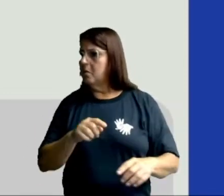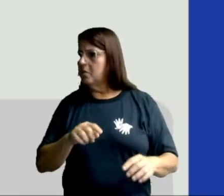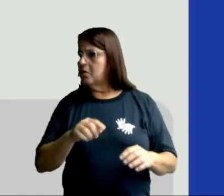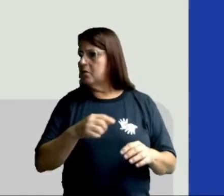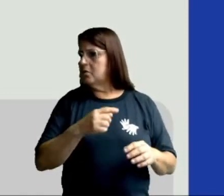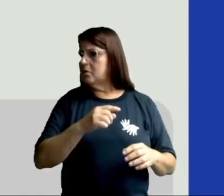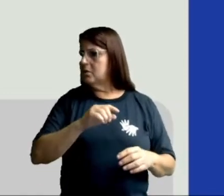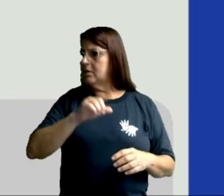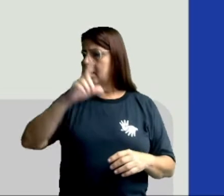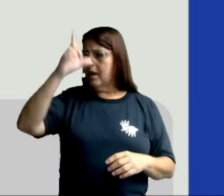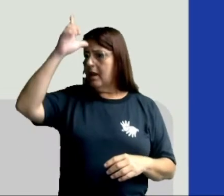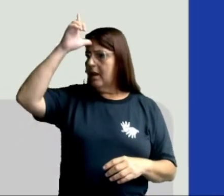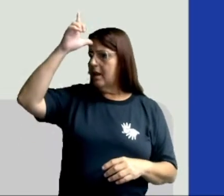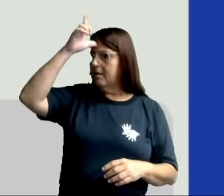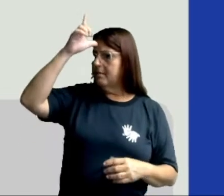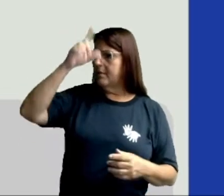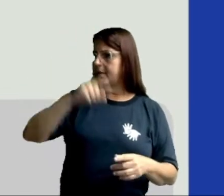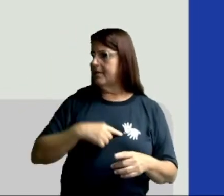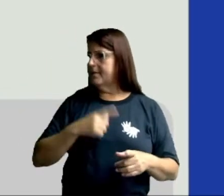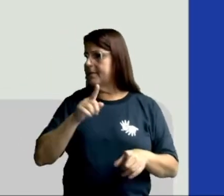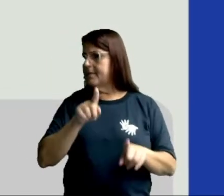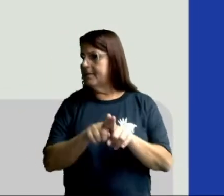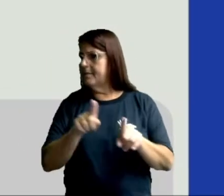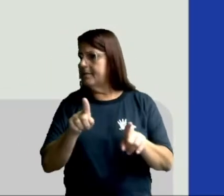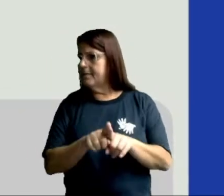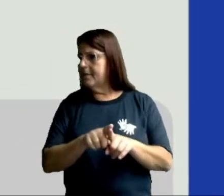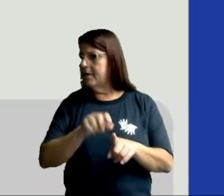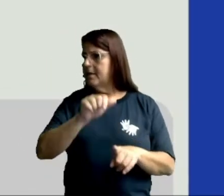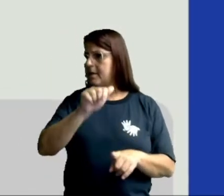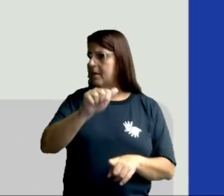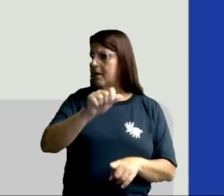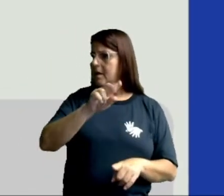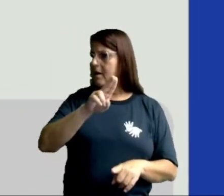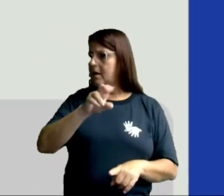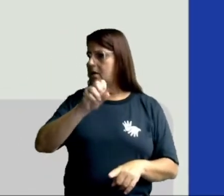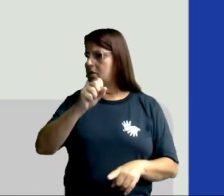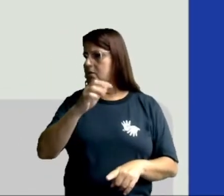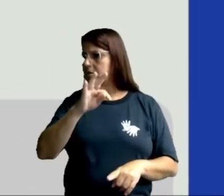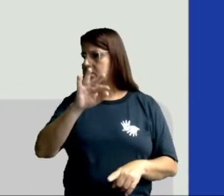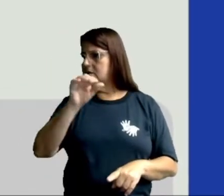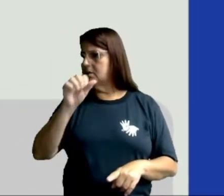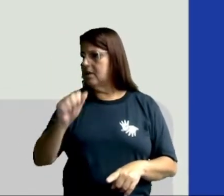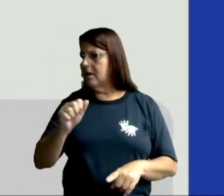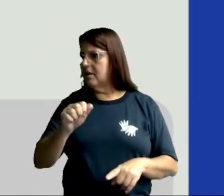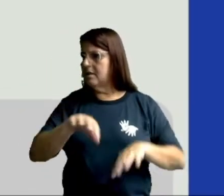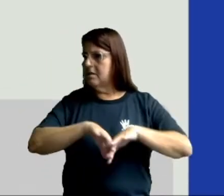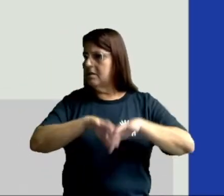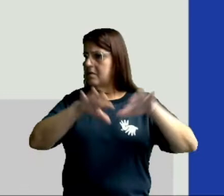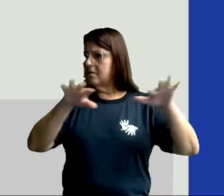Tchecoslováquia, anexação da Áustria, divisão da Polônia e quebra do Pacto